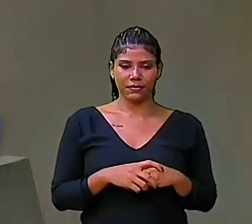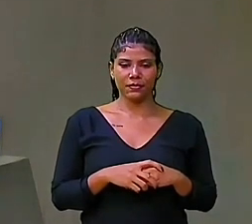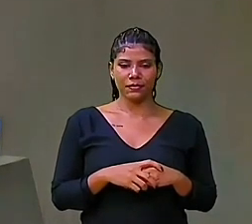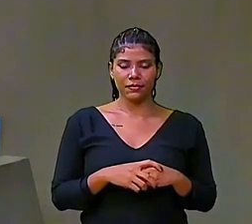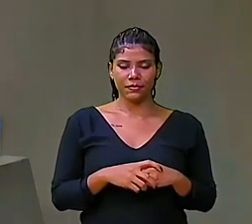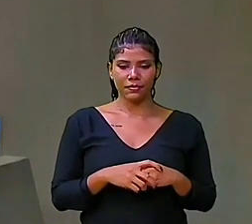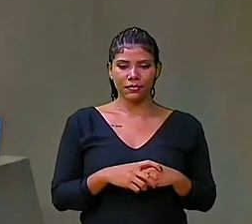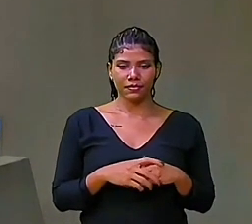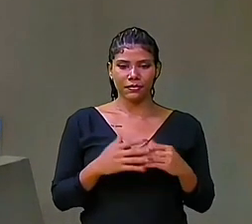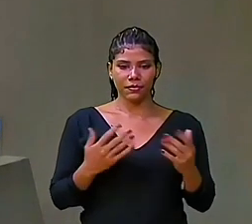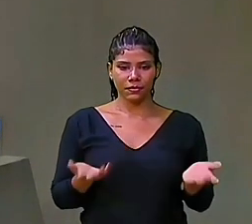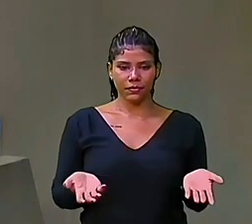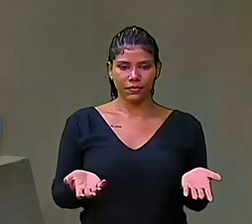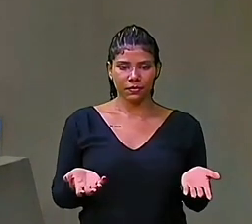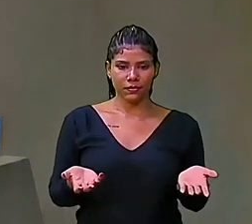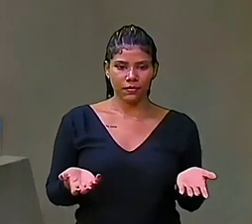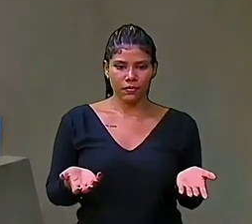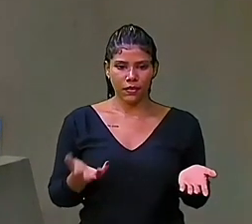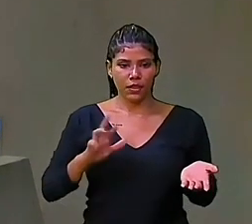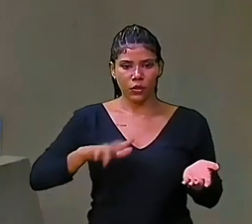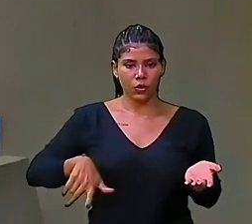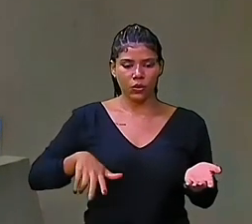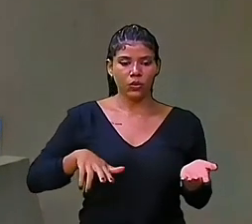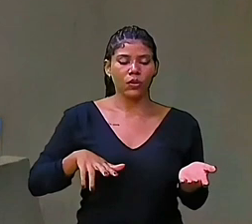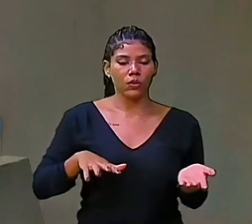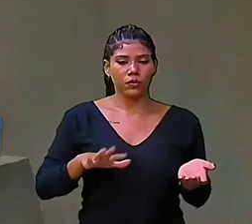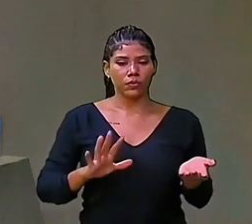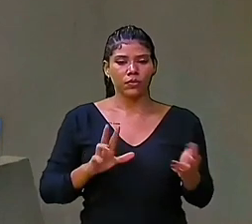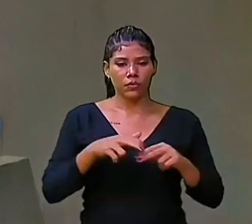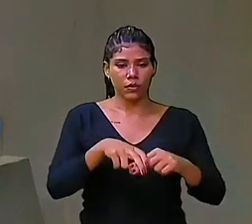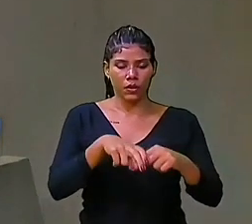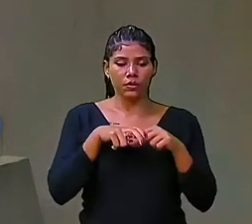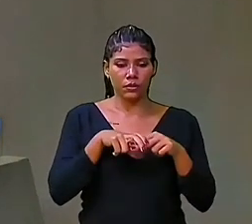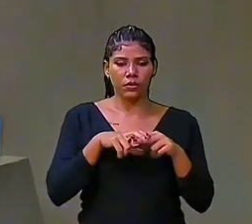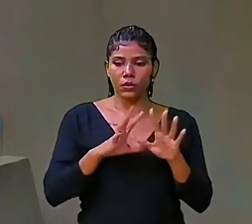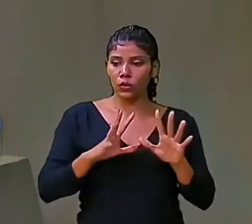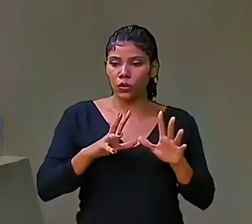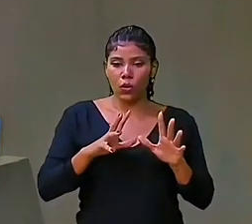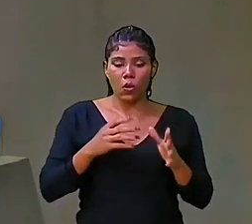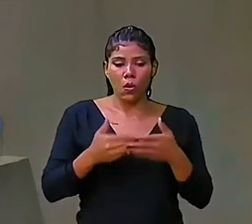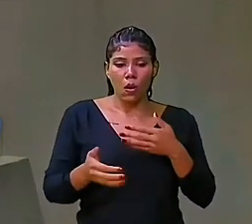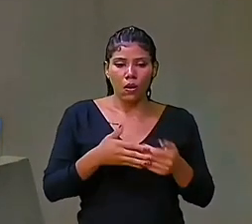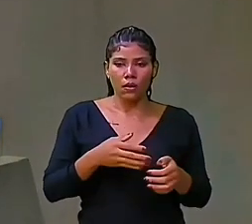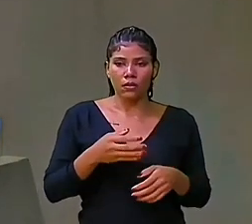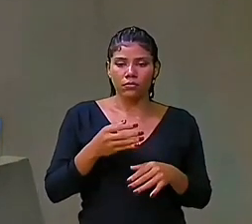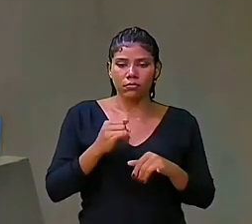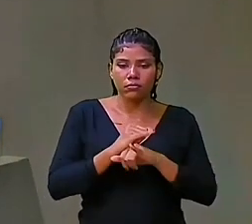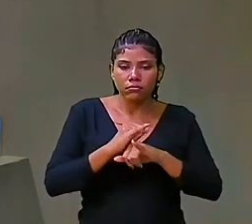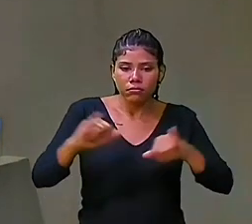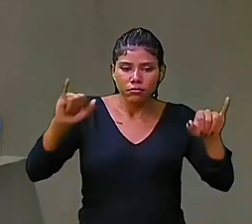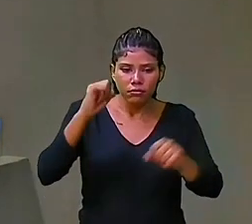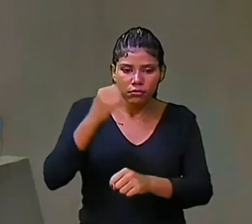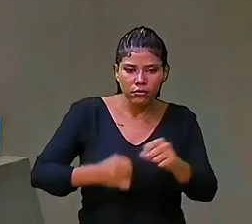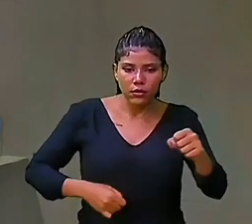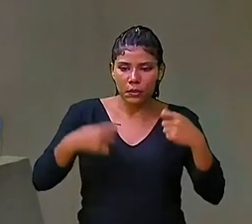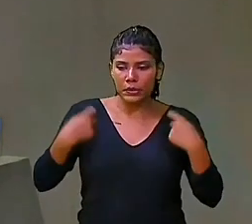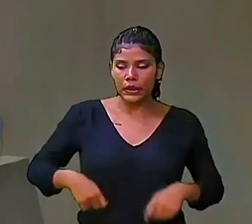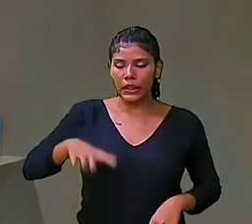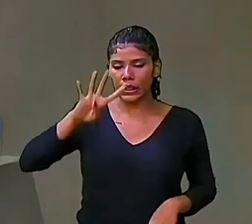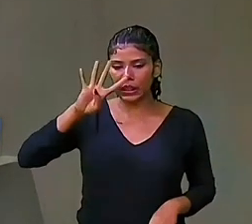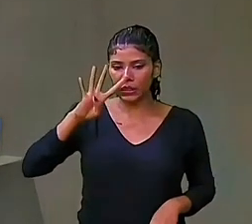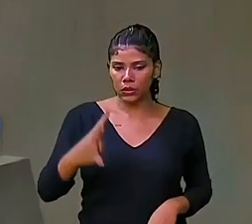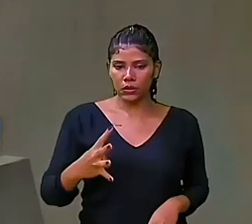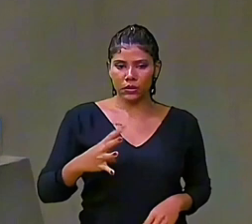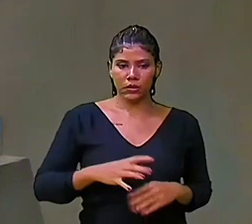mentira não é de gente séria. Por isso mesmo, toda infâmia, toda calúnia e toda mentira, elas têm que ser denunciadas